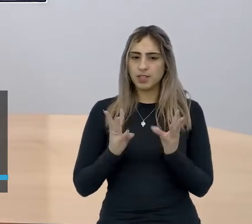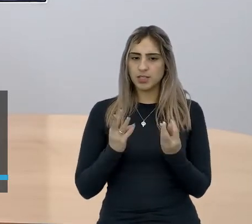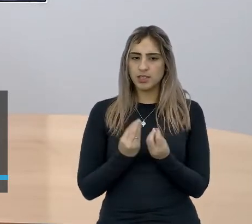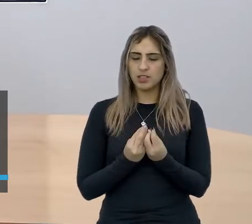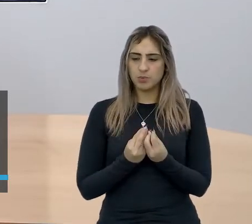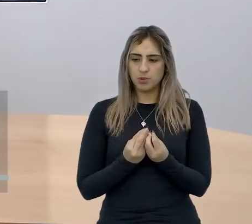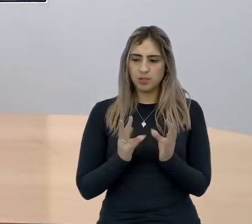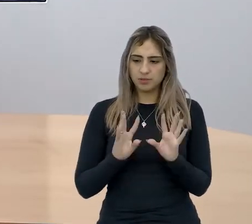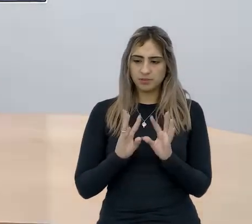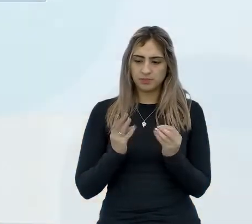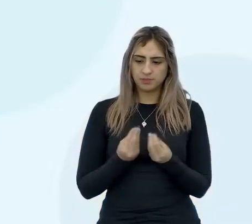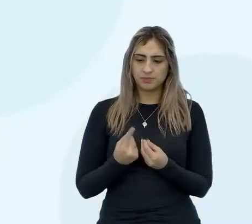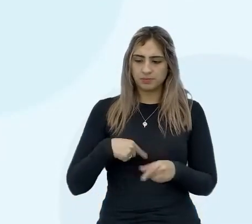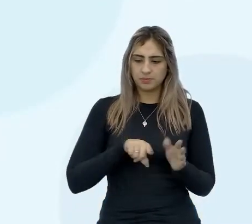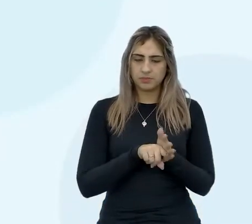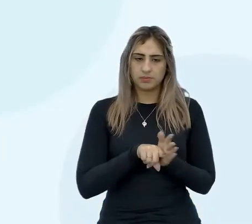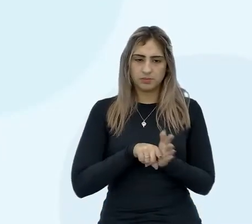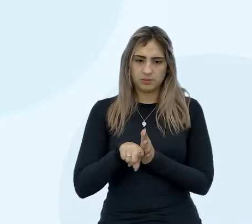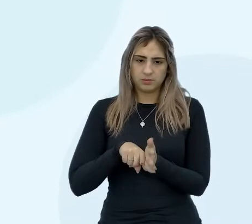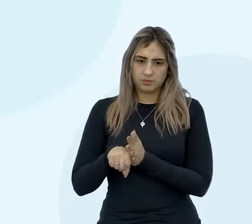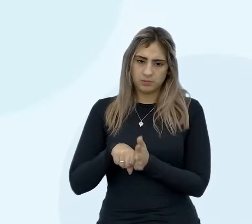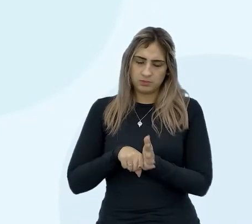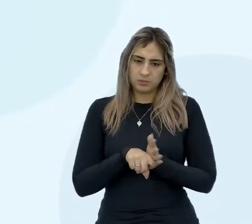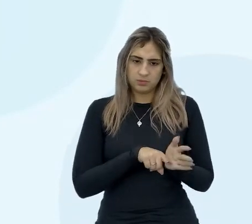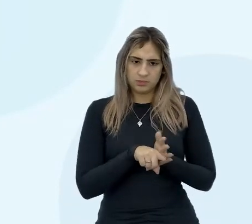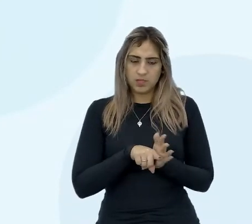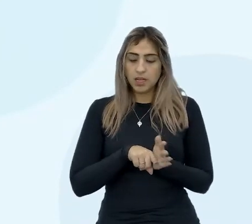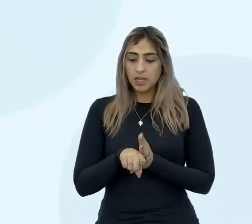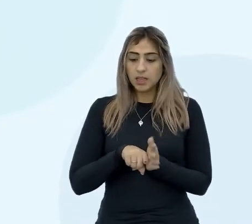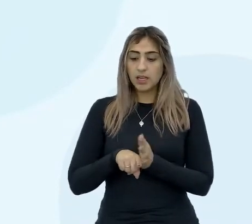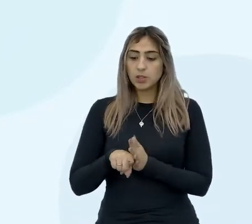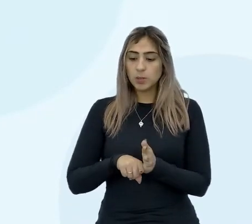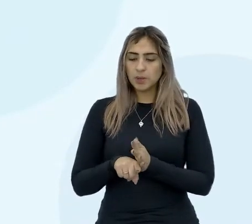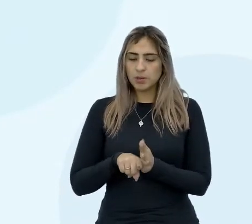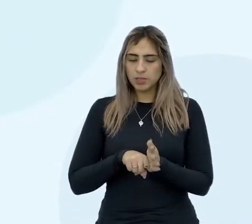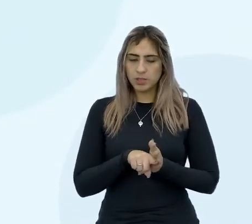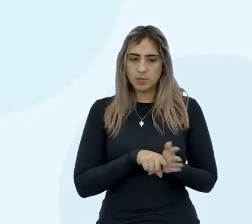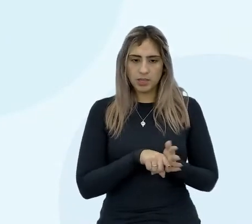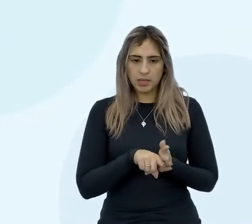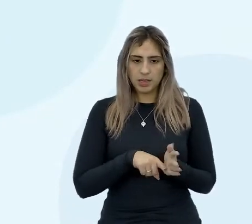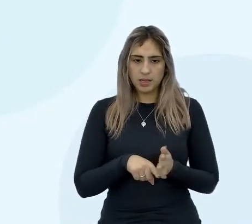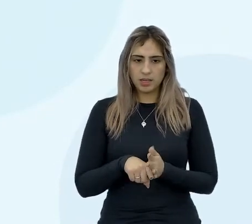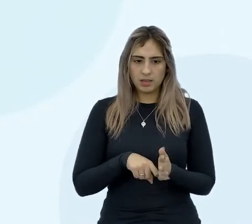Essas misturas são conhecidas como soluções. Então, a gente vai falar de misturas